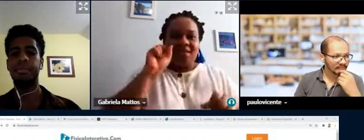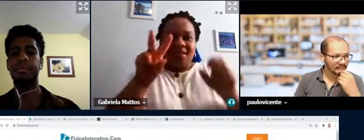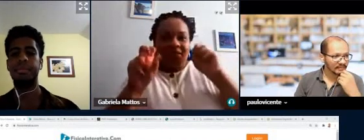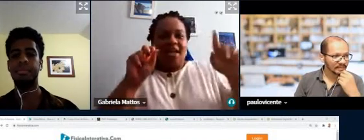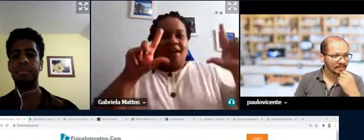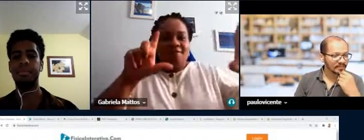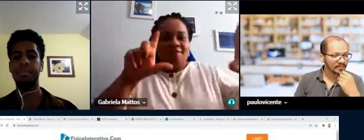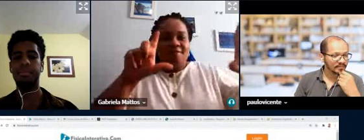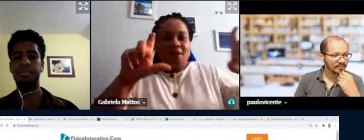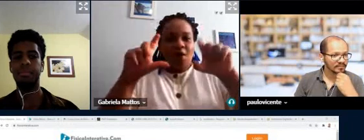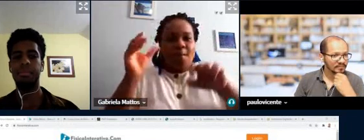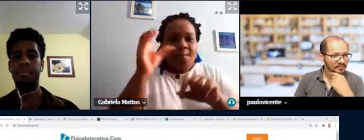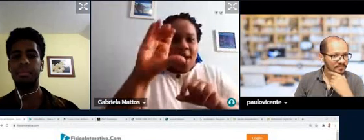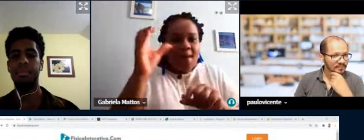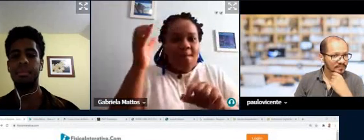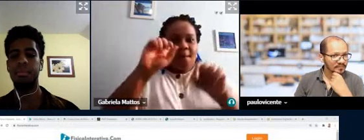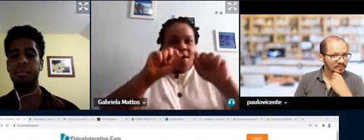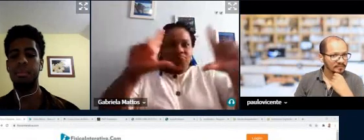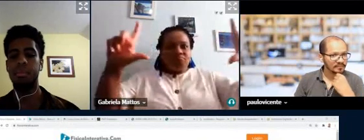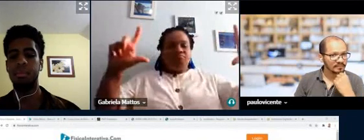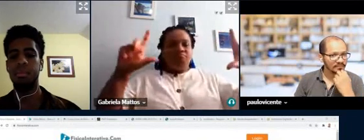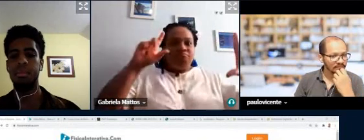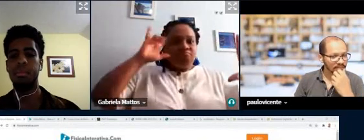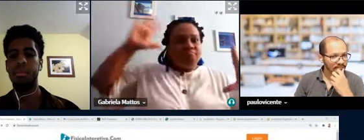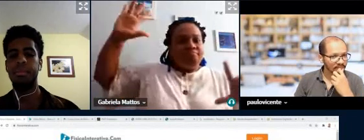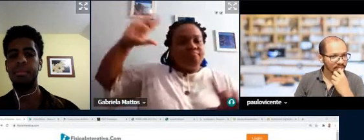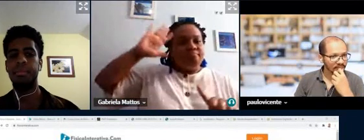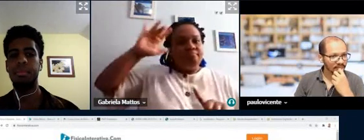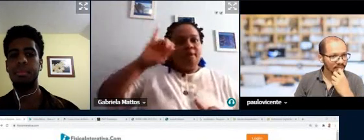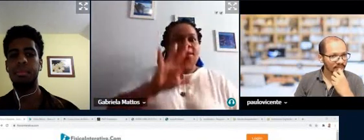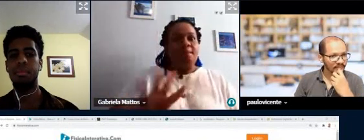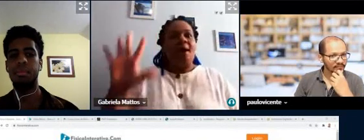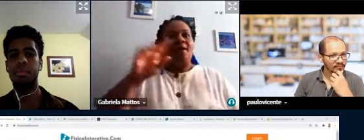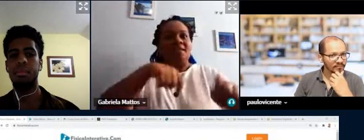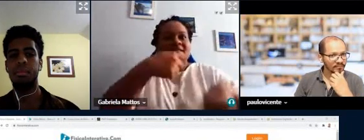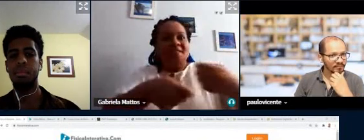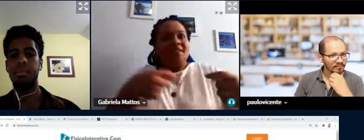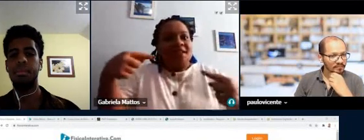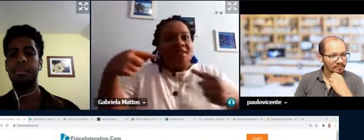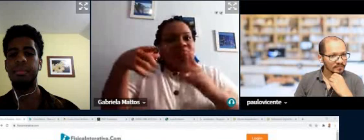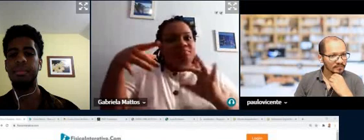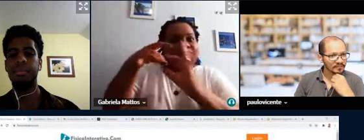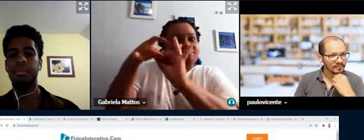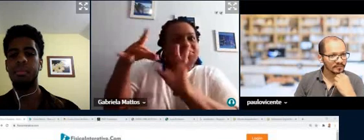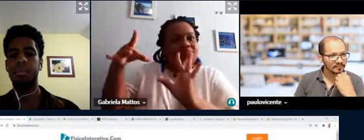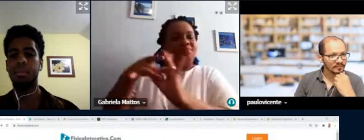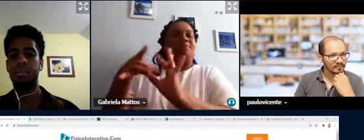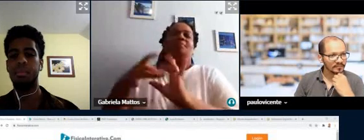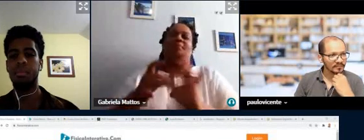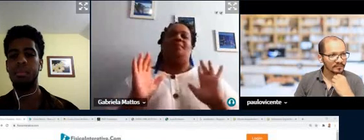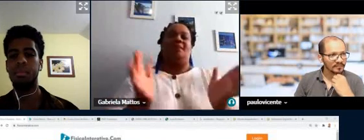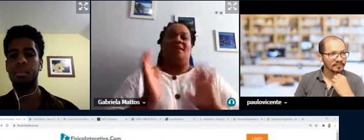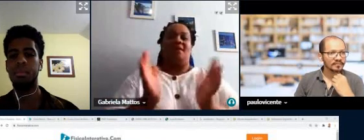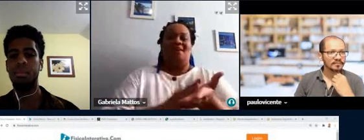ilustrações, fotos, tudo que possa remeter aos sinais que a gente está fazendo e o